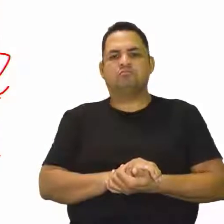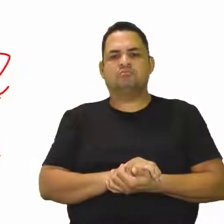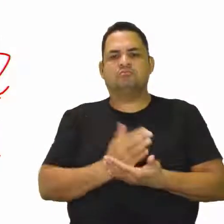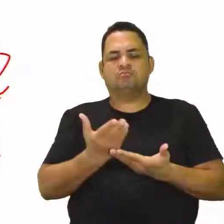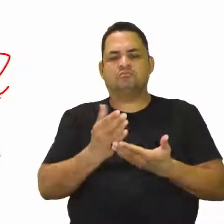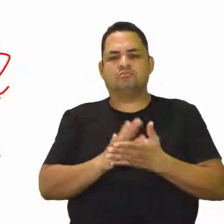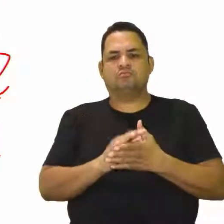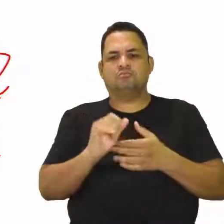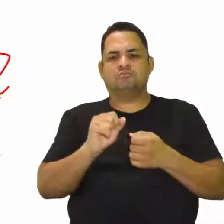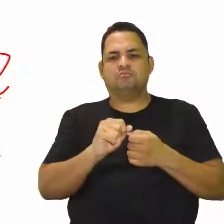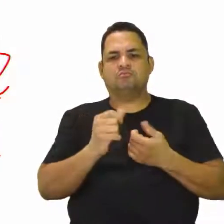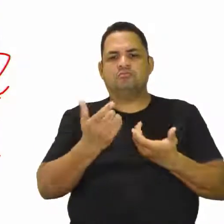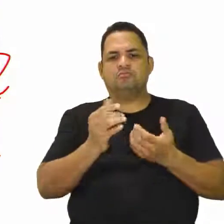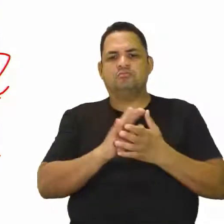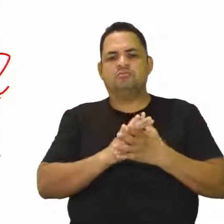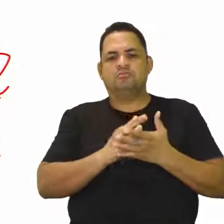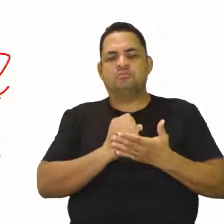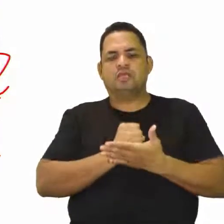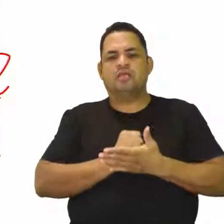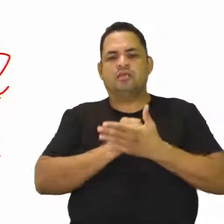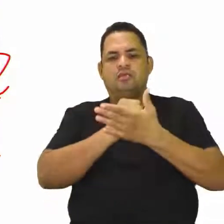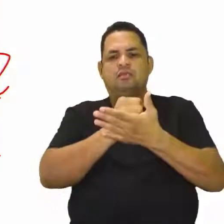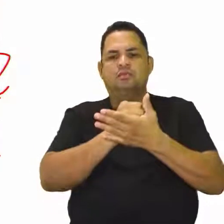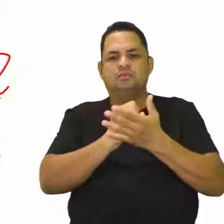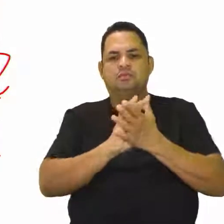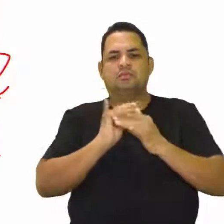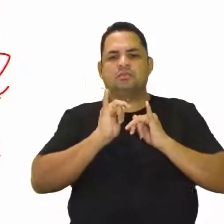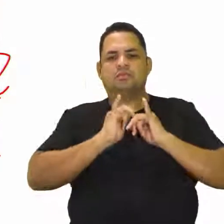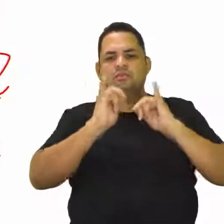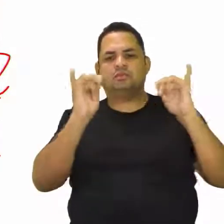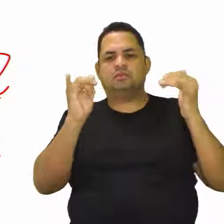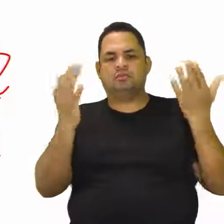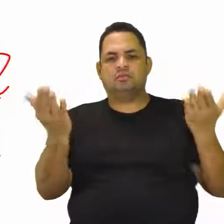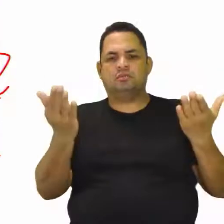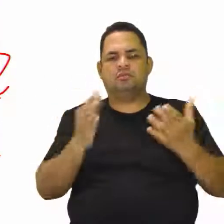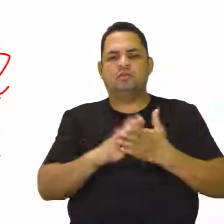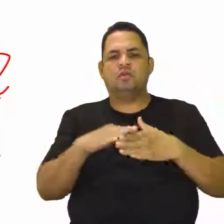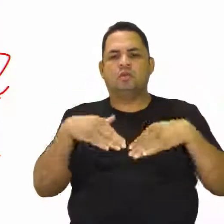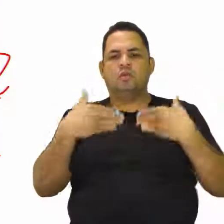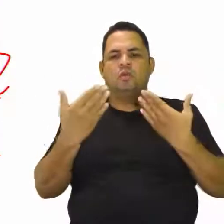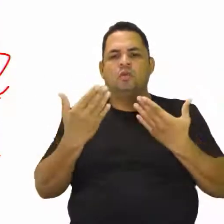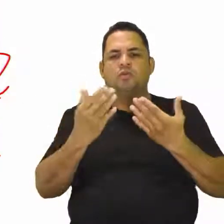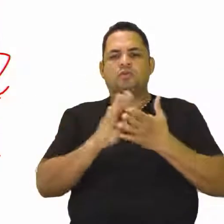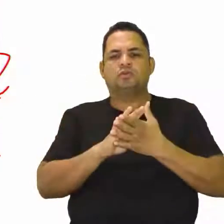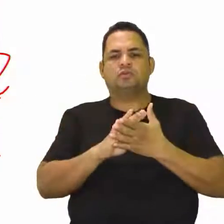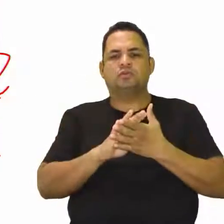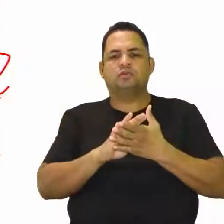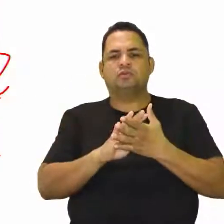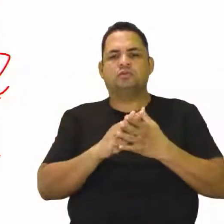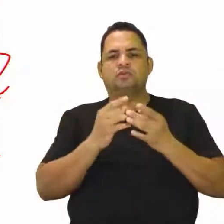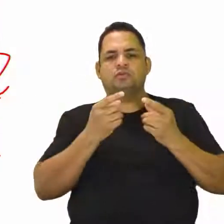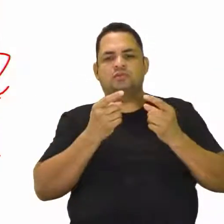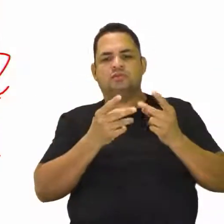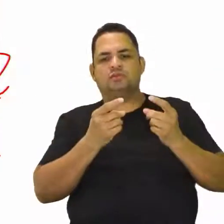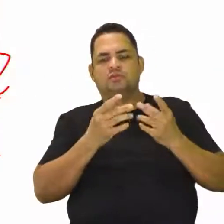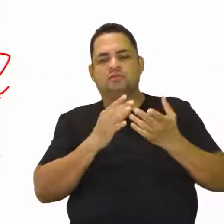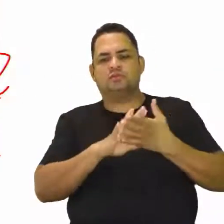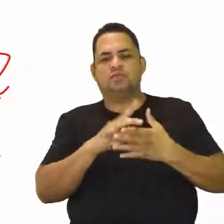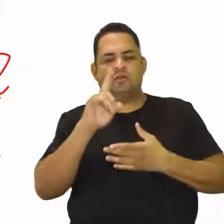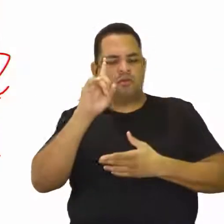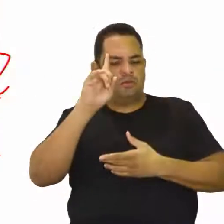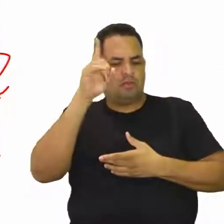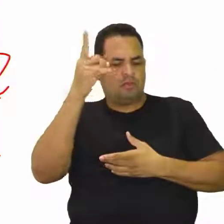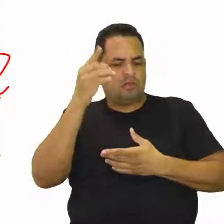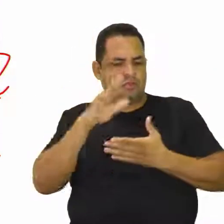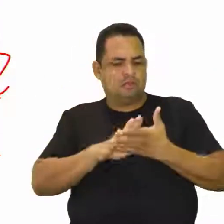inclusive até fazer comercial, né? Até ajudar a propagar ainda mais. Quando você vende uma ideia, que é uma ideia gostosa,